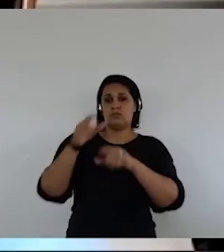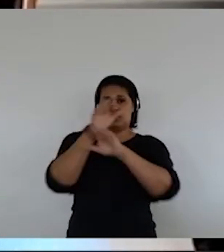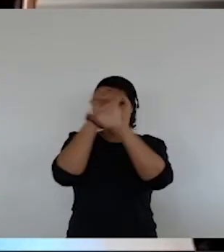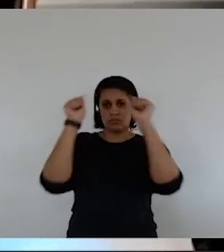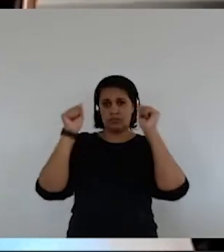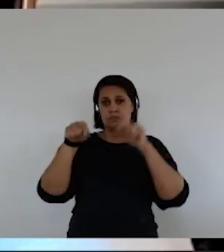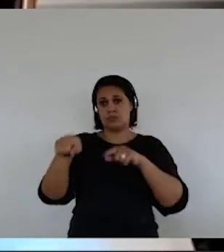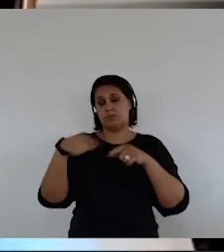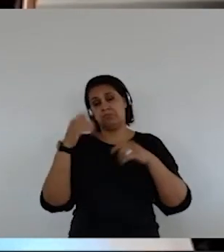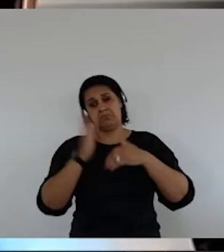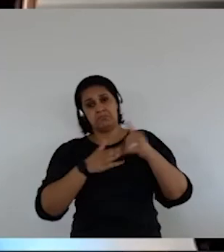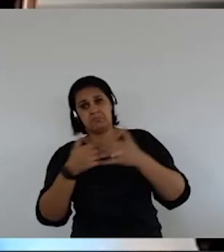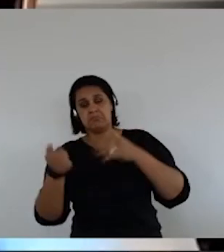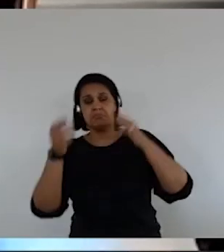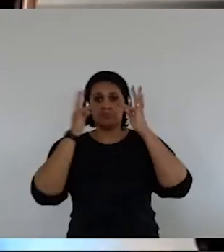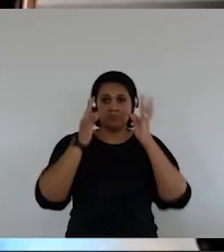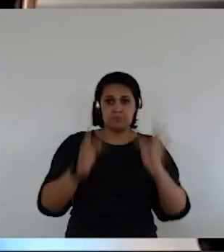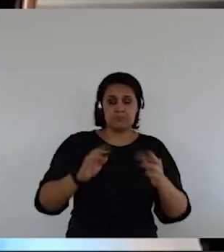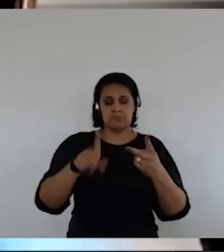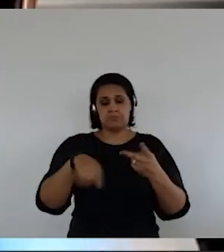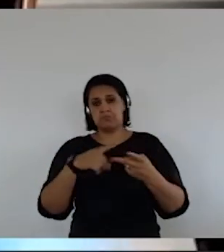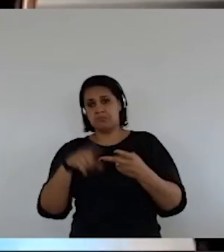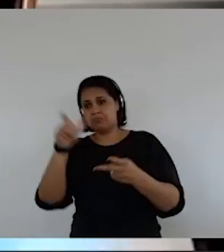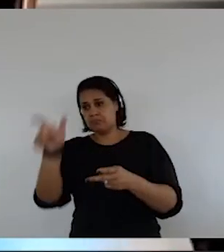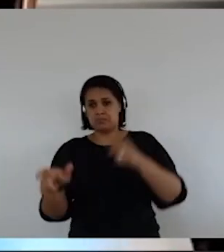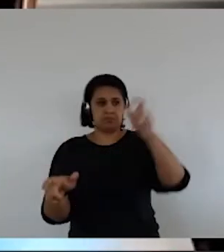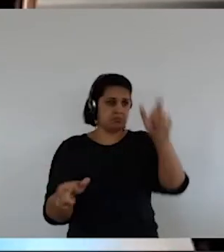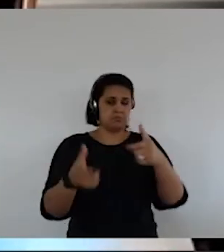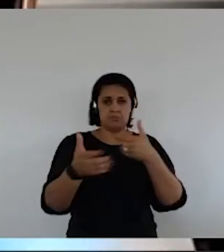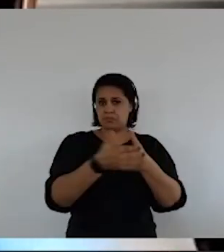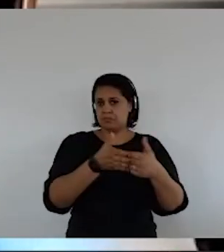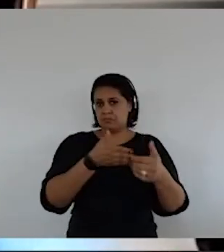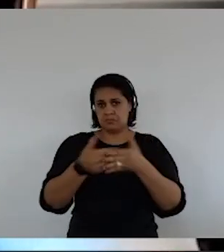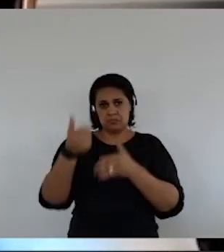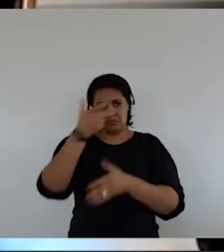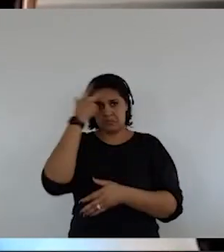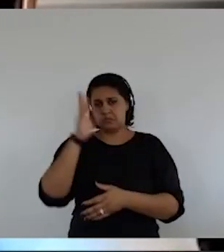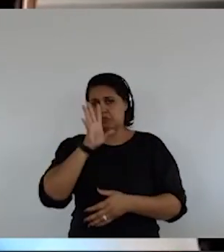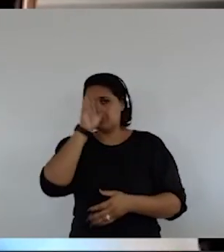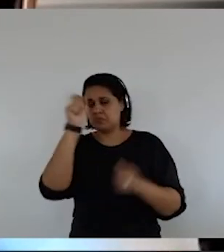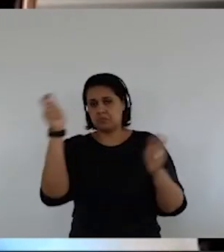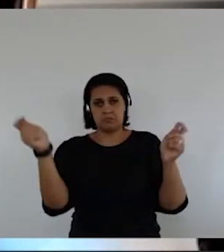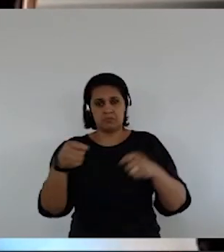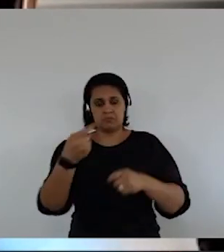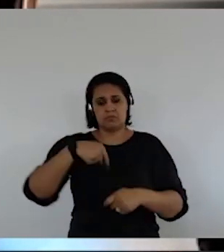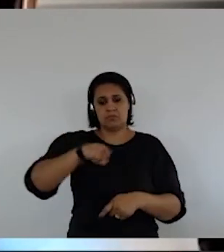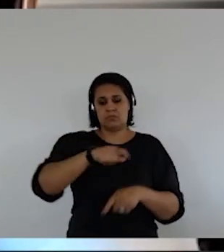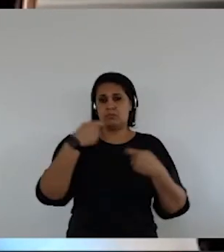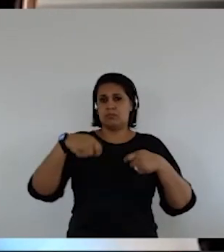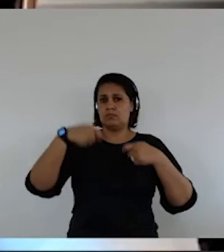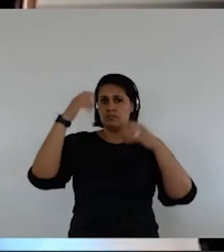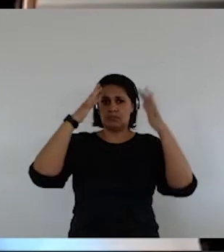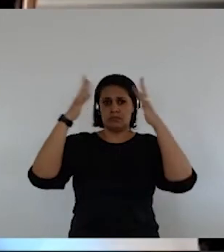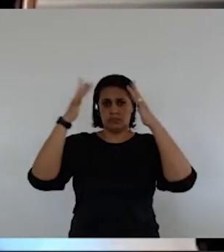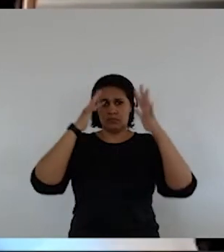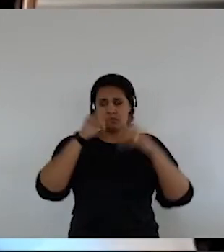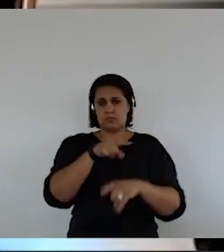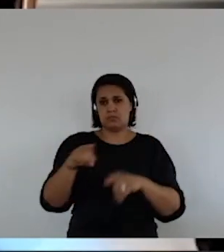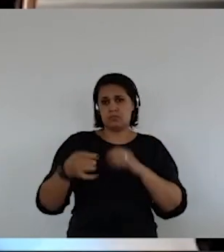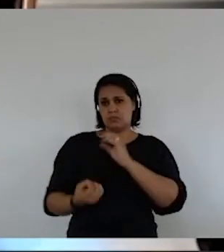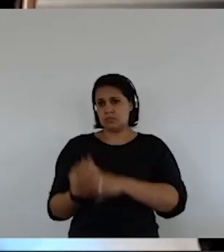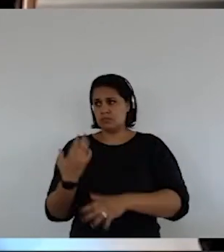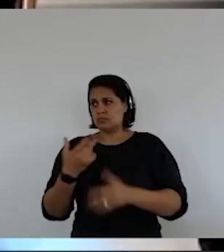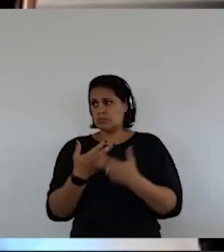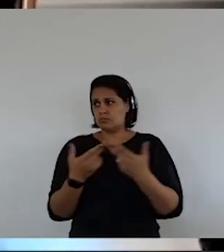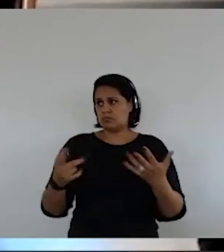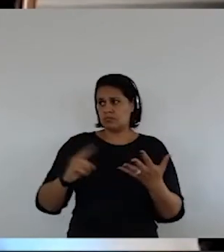seja testemunha, seja parte, seja qualquer outra intervenção que tenha. Por isso acho que temos que pensar aqui de criar essas